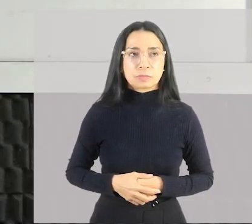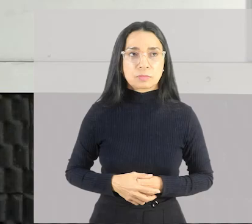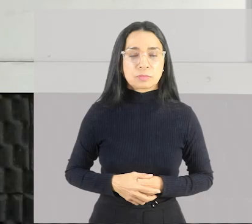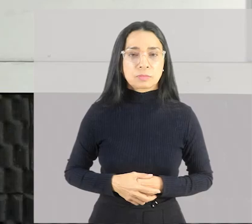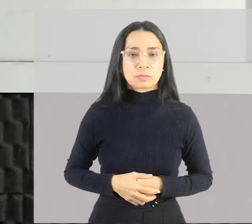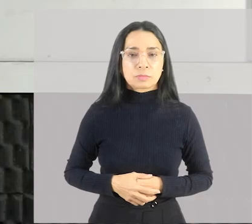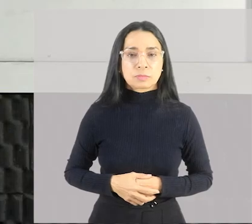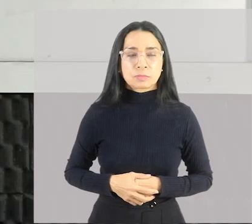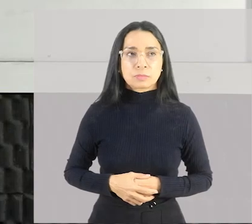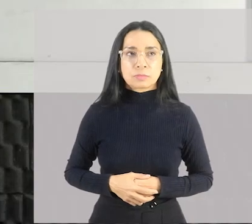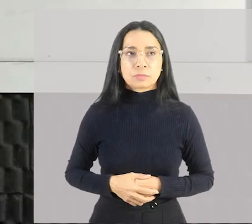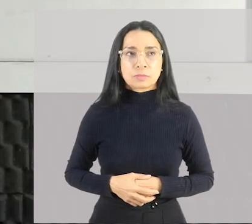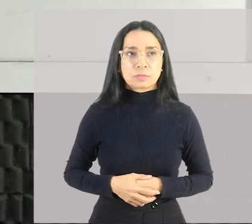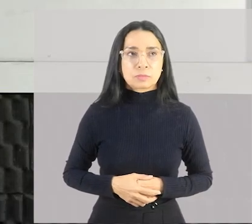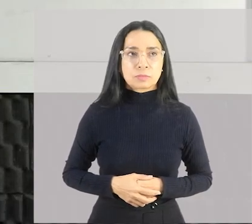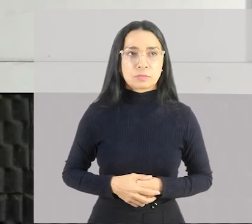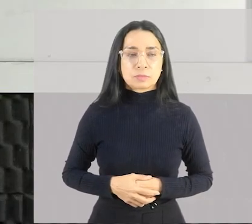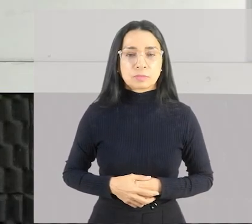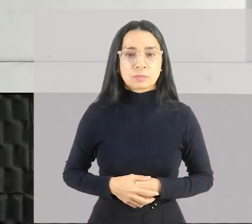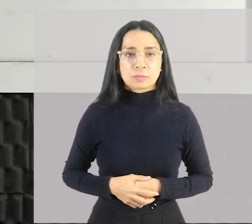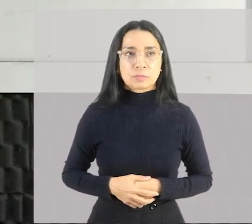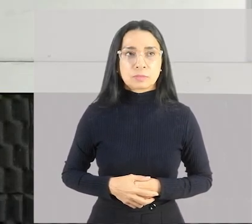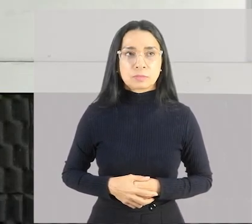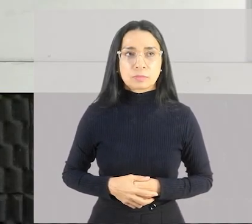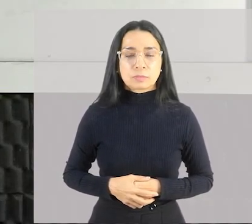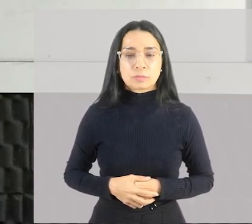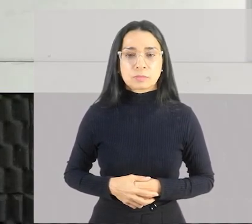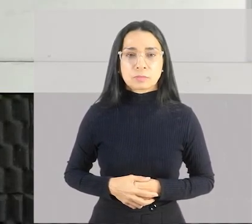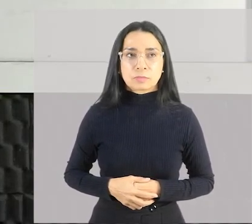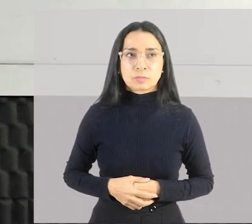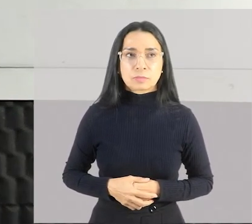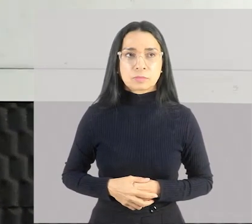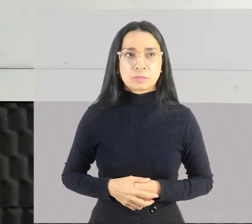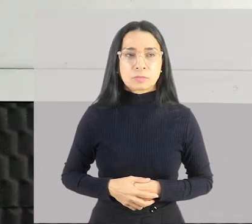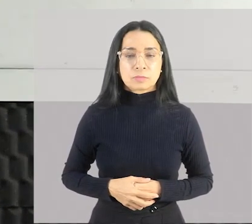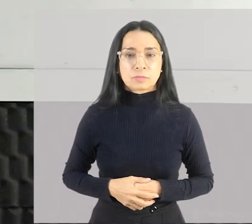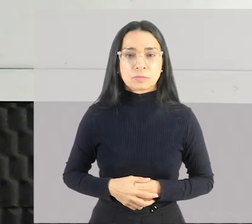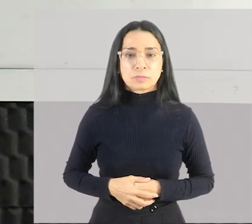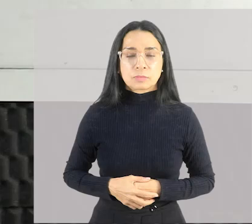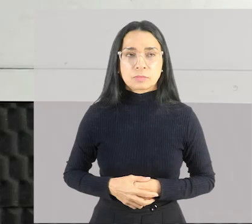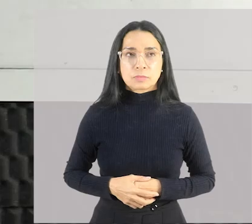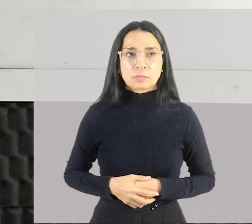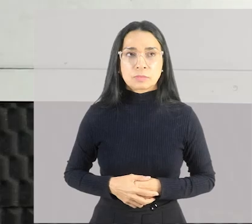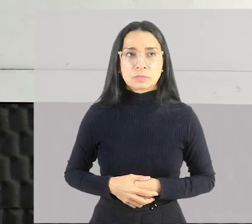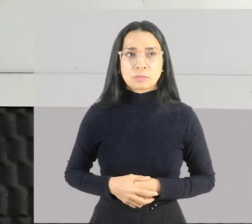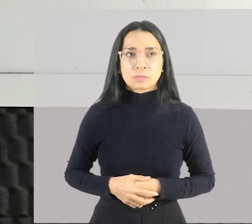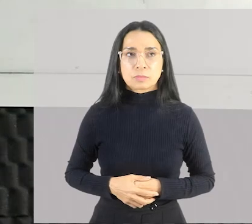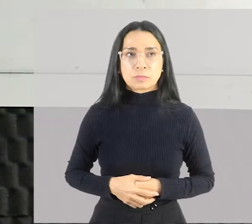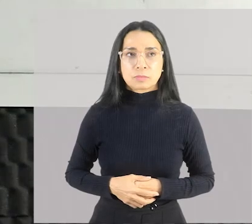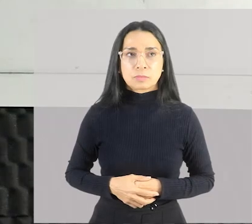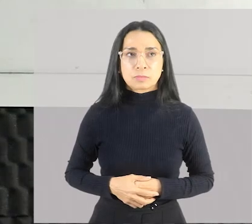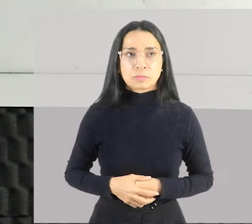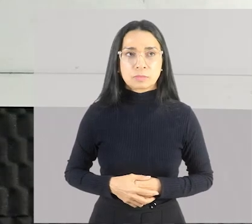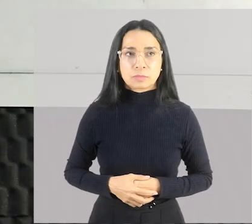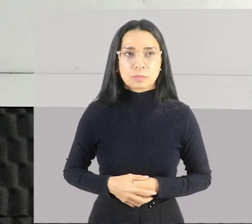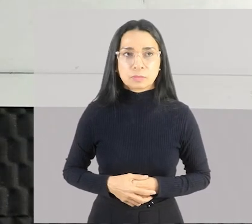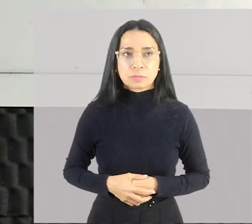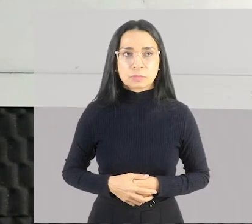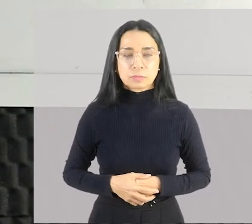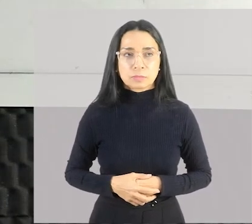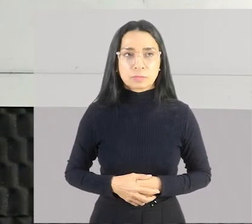ou ele pode faltar e não chover não